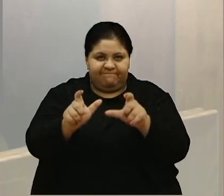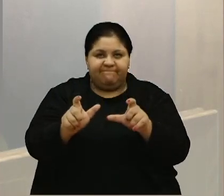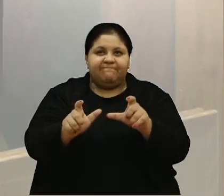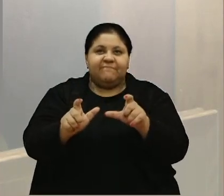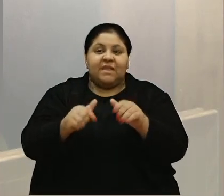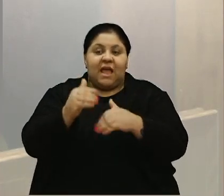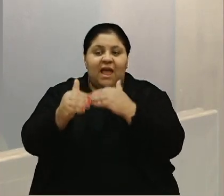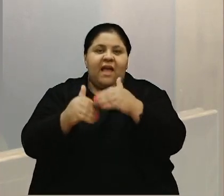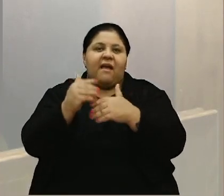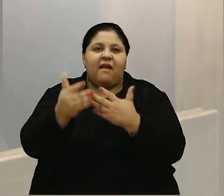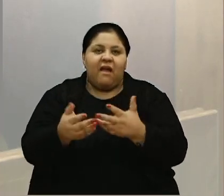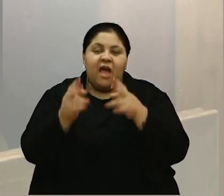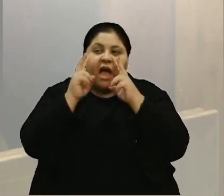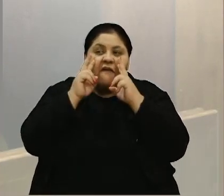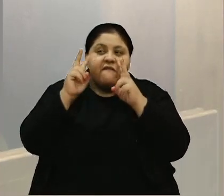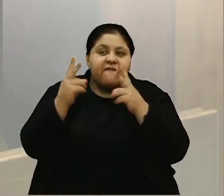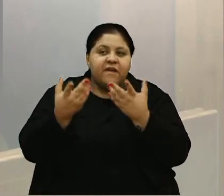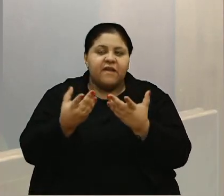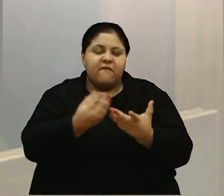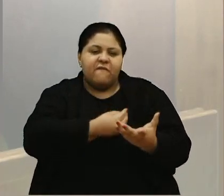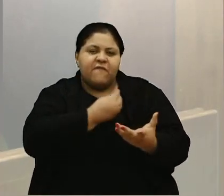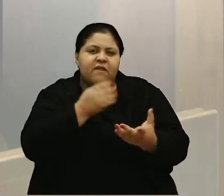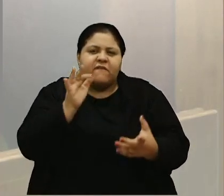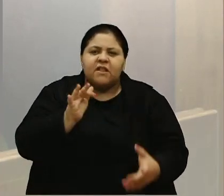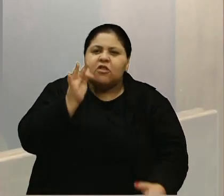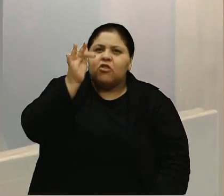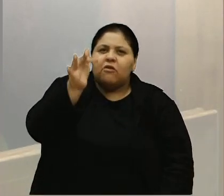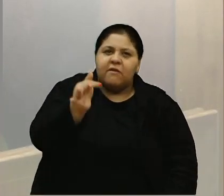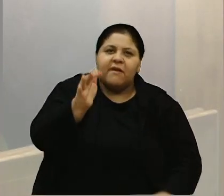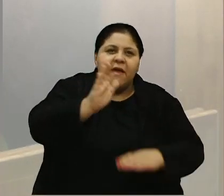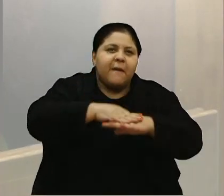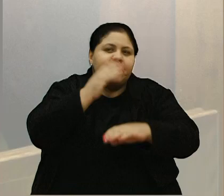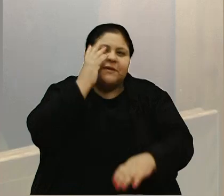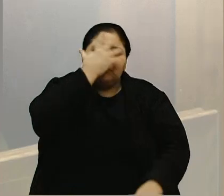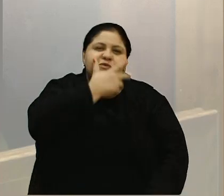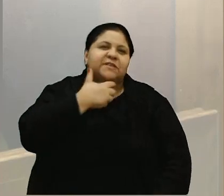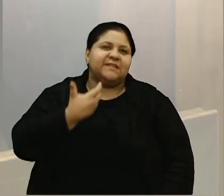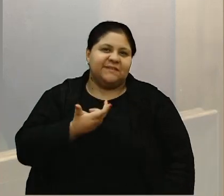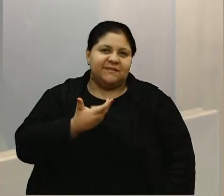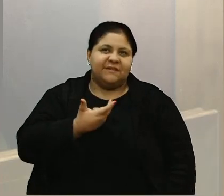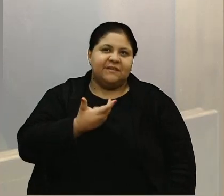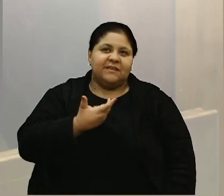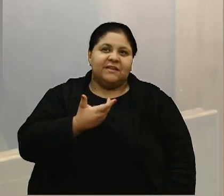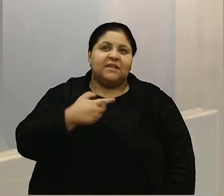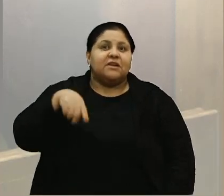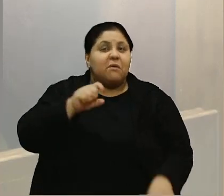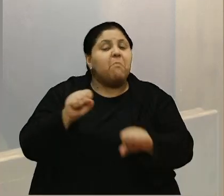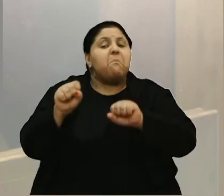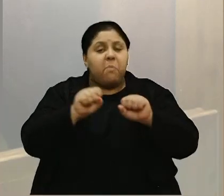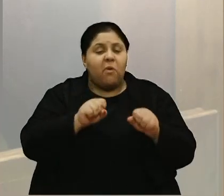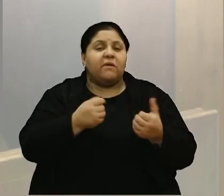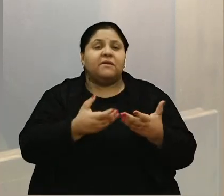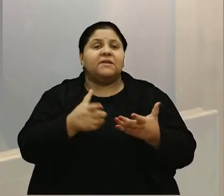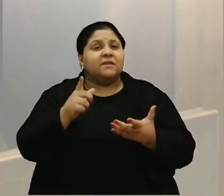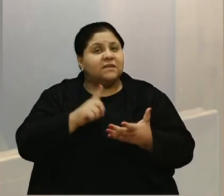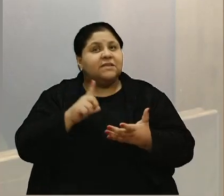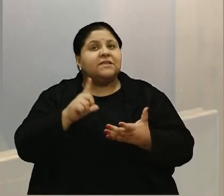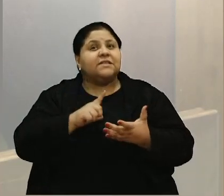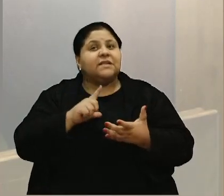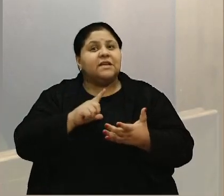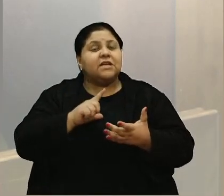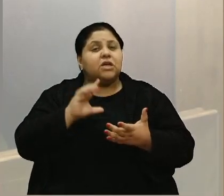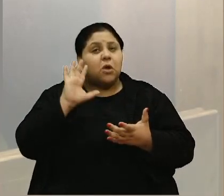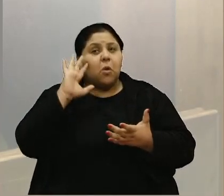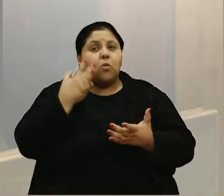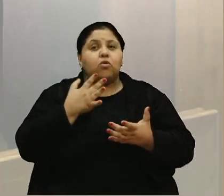também, a ver que a vida lá na frente é mais bonita. A gente tem que conseguir.